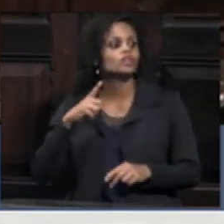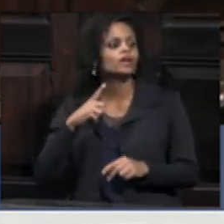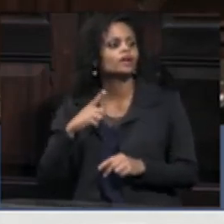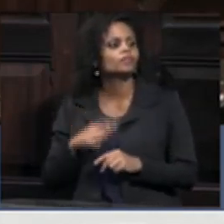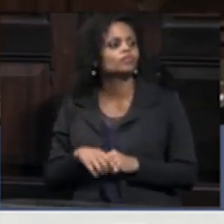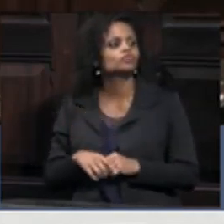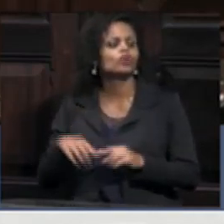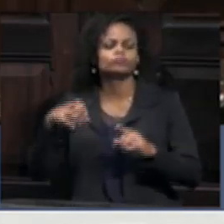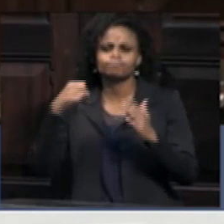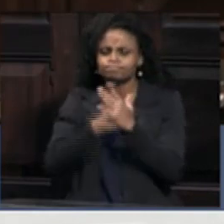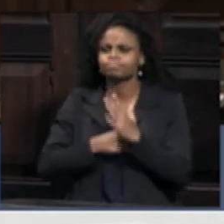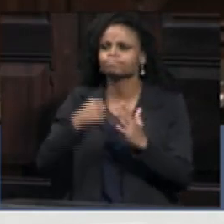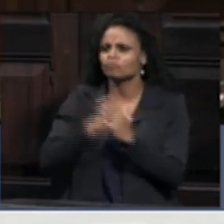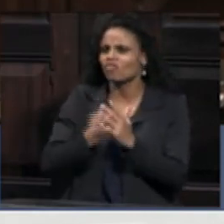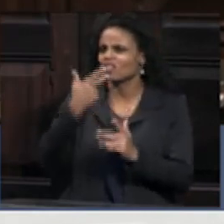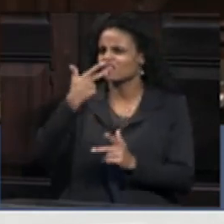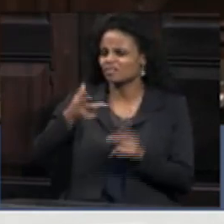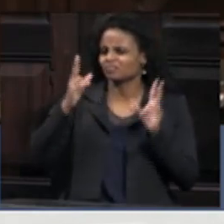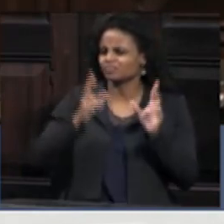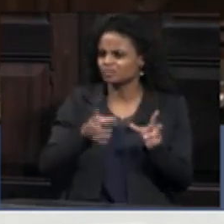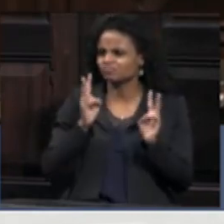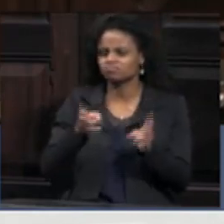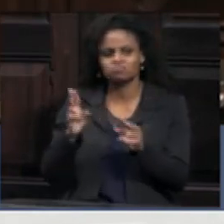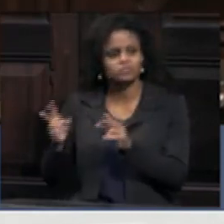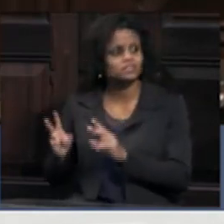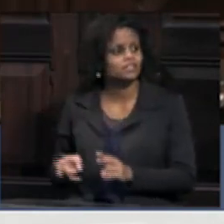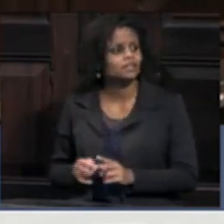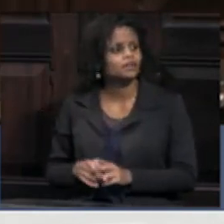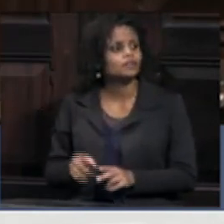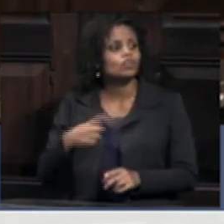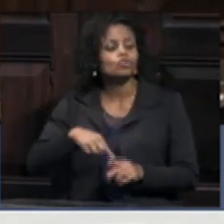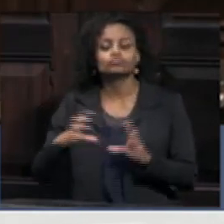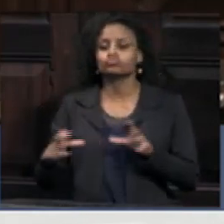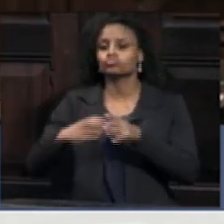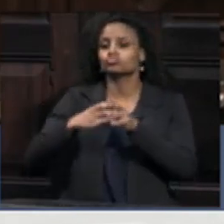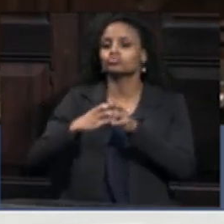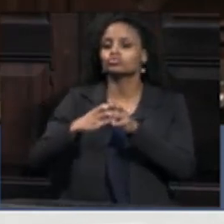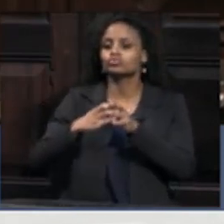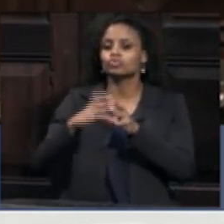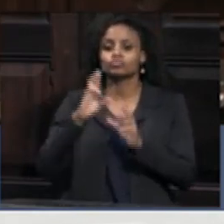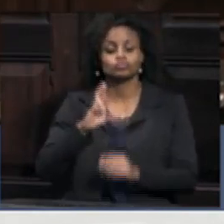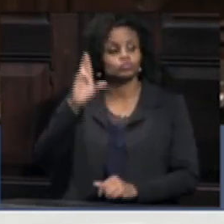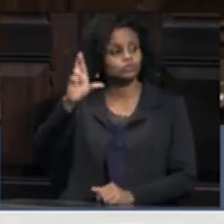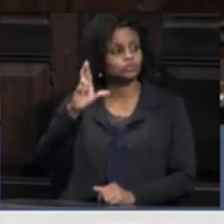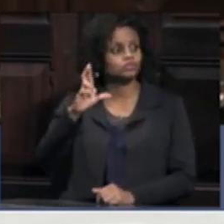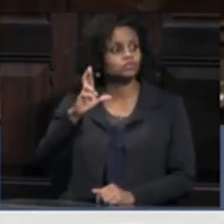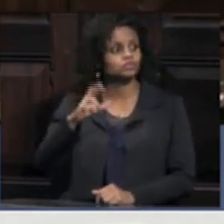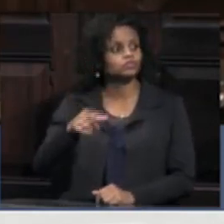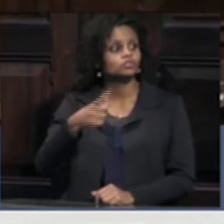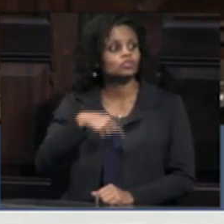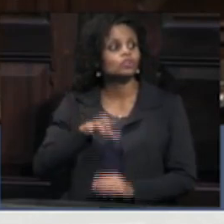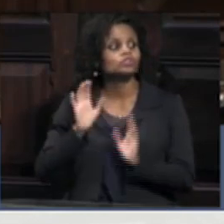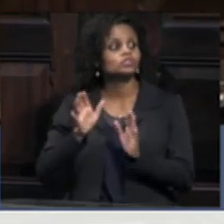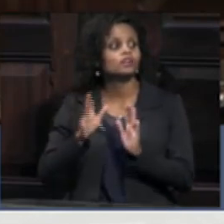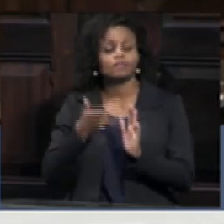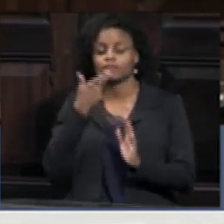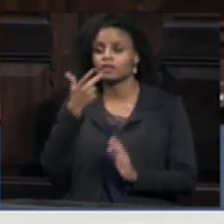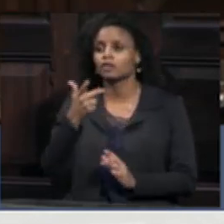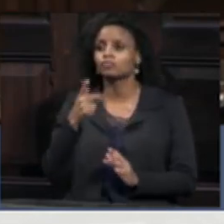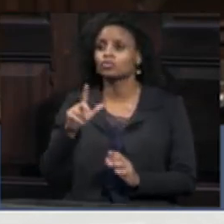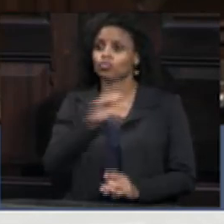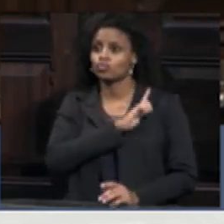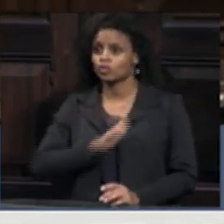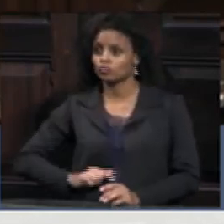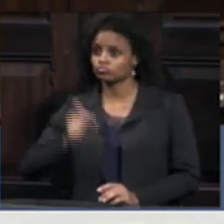batido na mesma tecla. Hoje, no Colégio de Líderes, dialogamos com o vice-governador